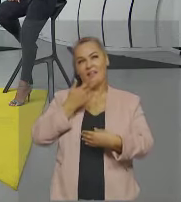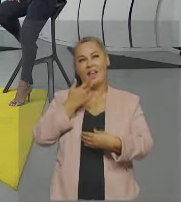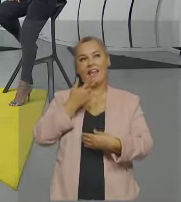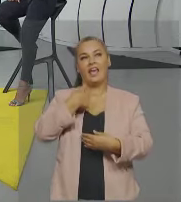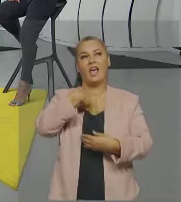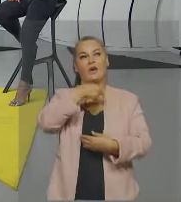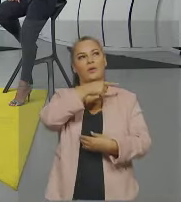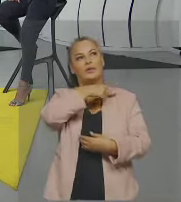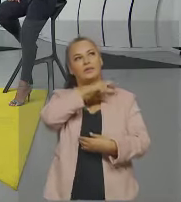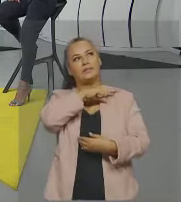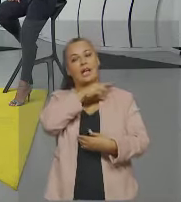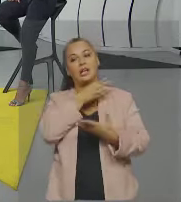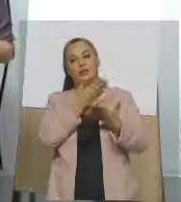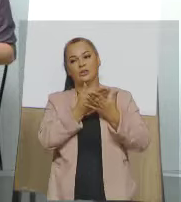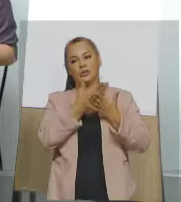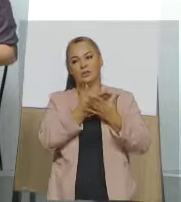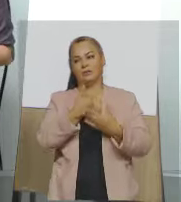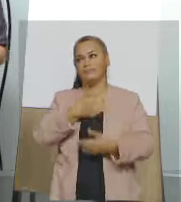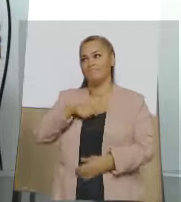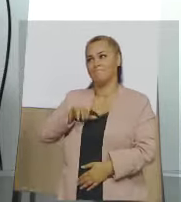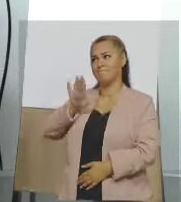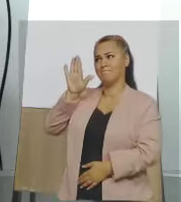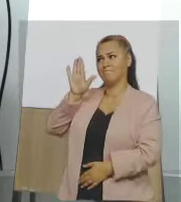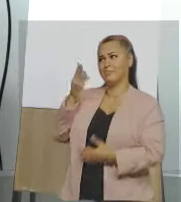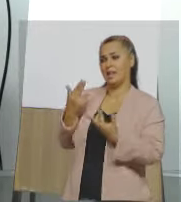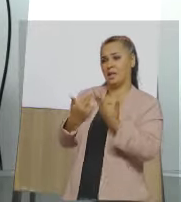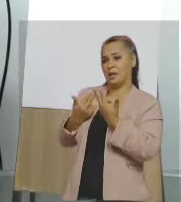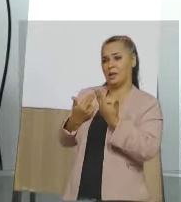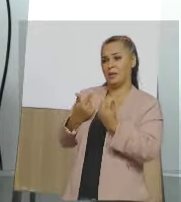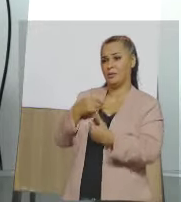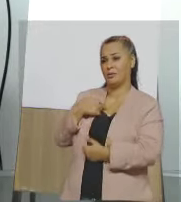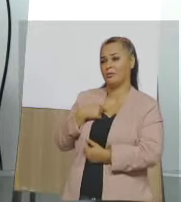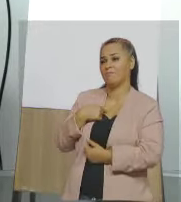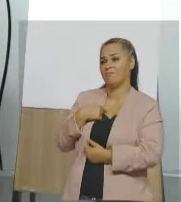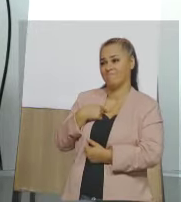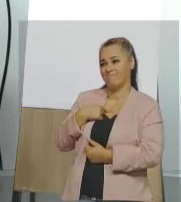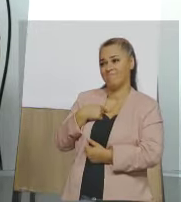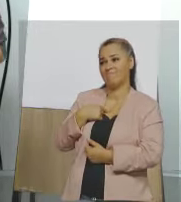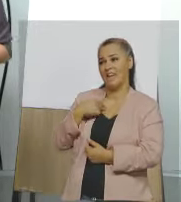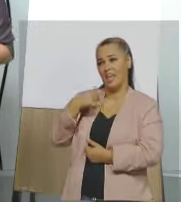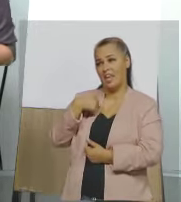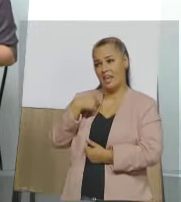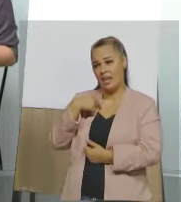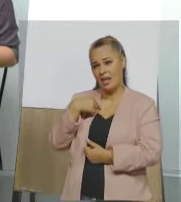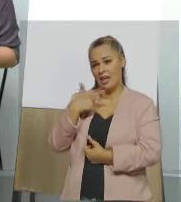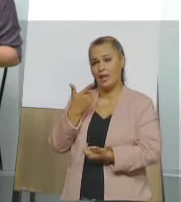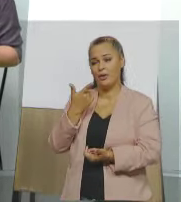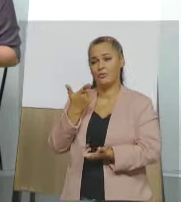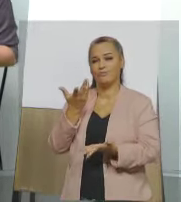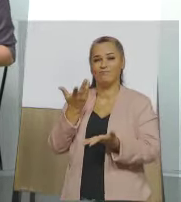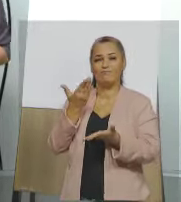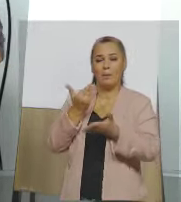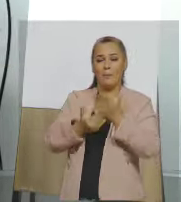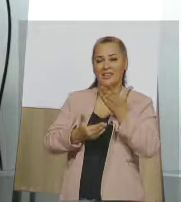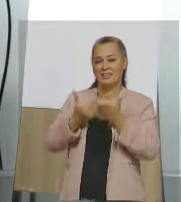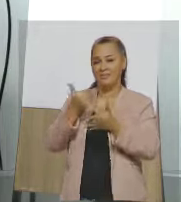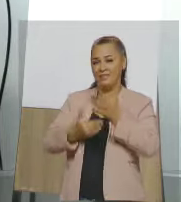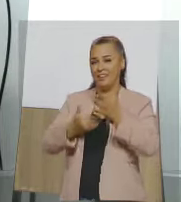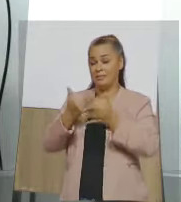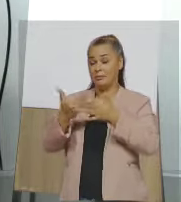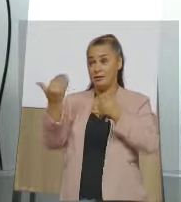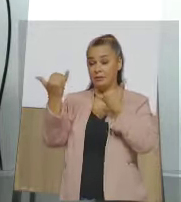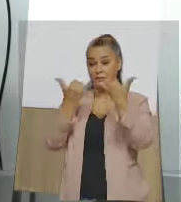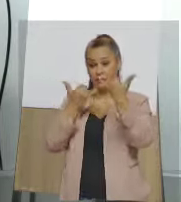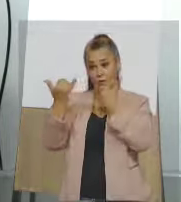e colocaria também para mim, porque eu também deixei muita coisa passar e isso me prejudicou bastante no desenvolver do meu projeto